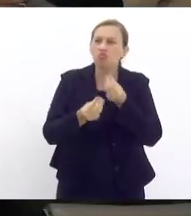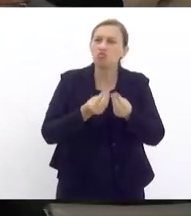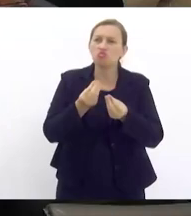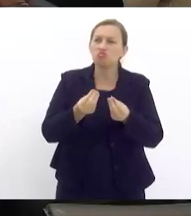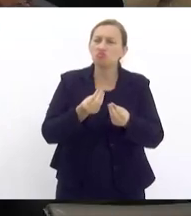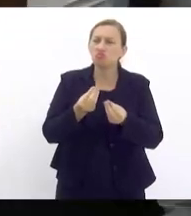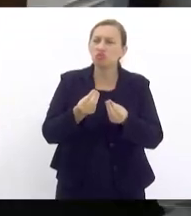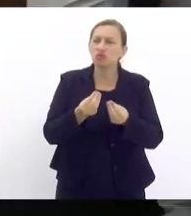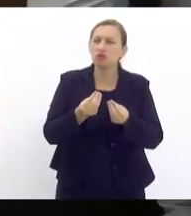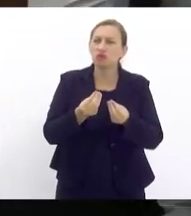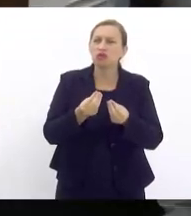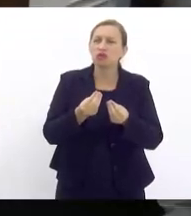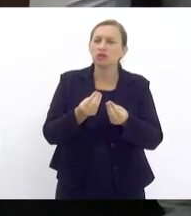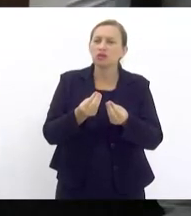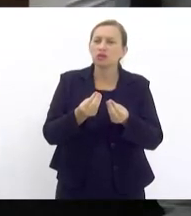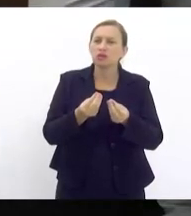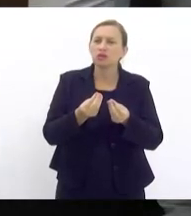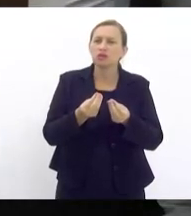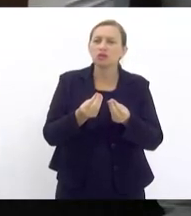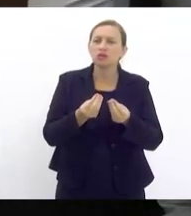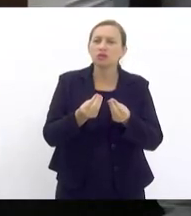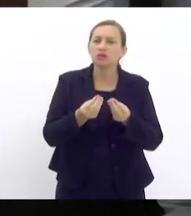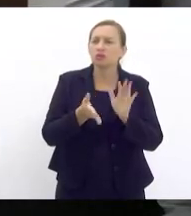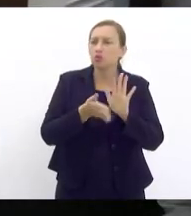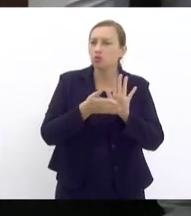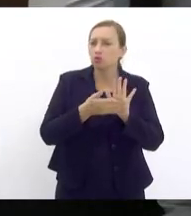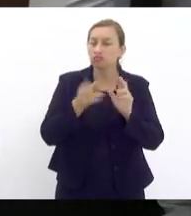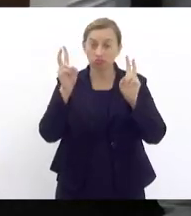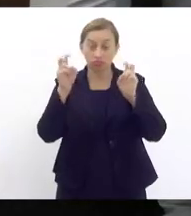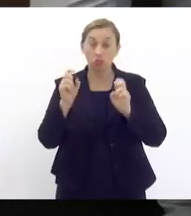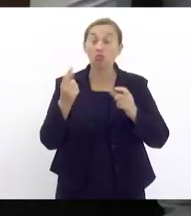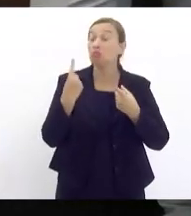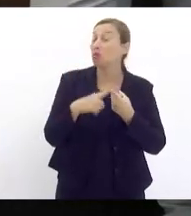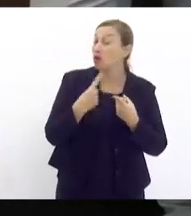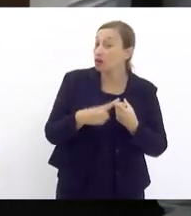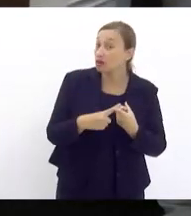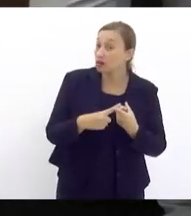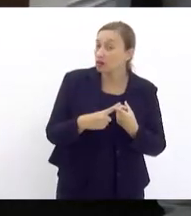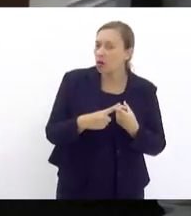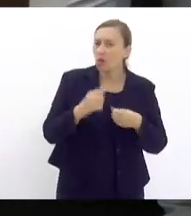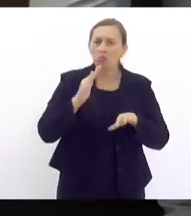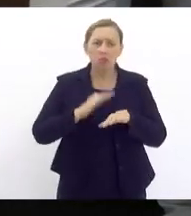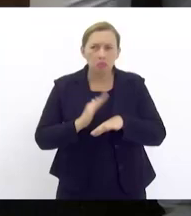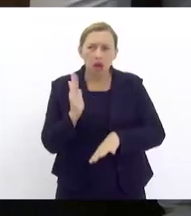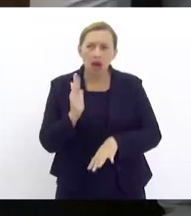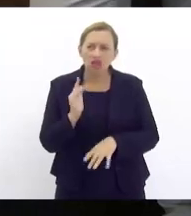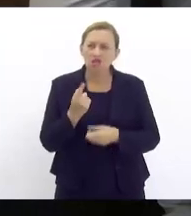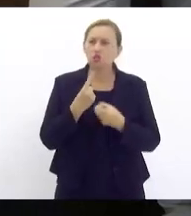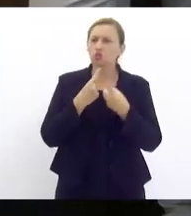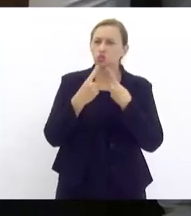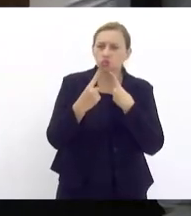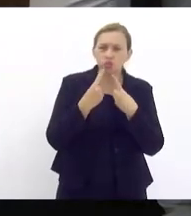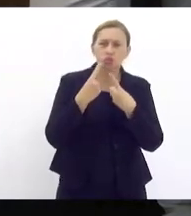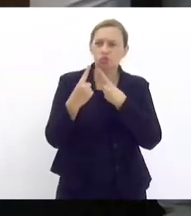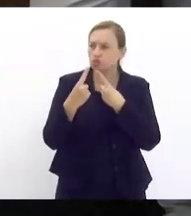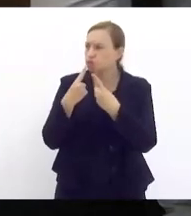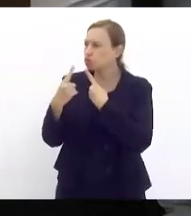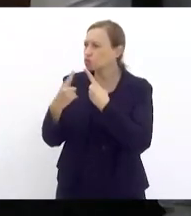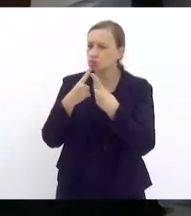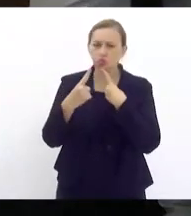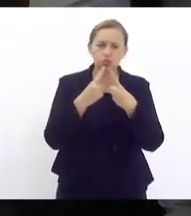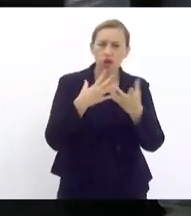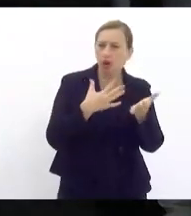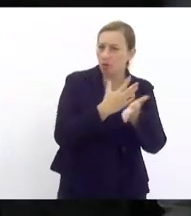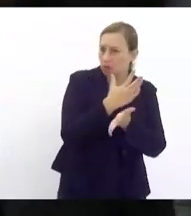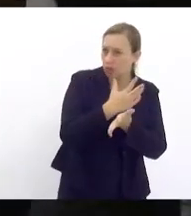pro essa questão porque porque por mais que a gente discuta que a prove